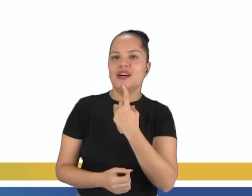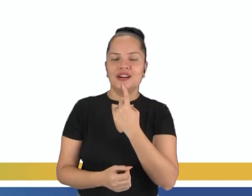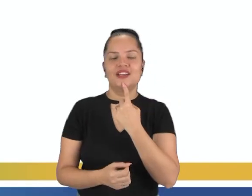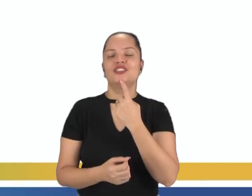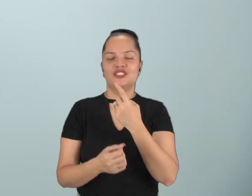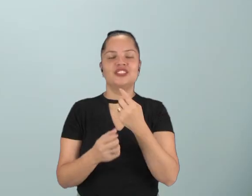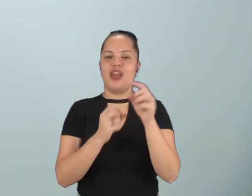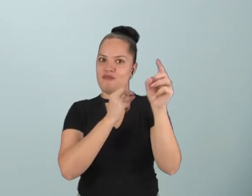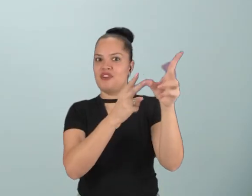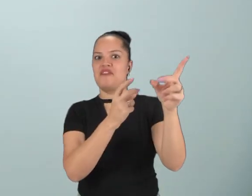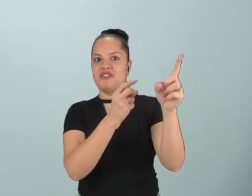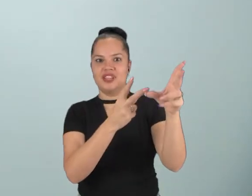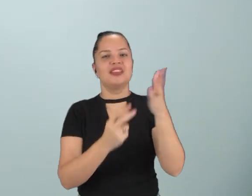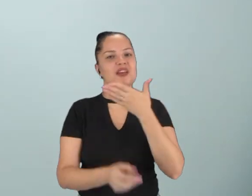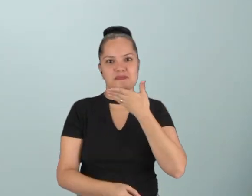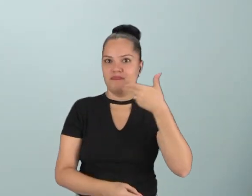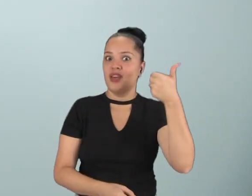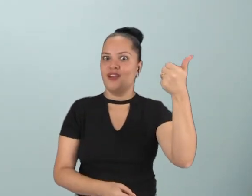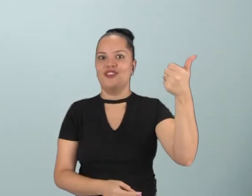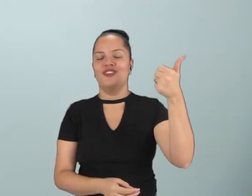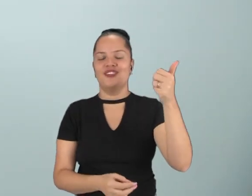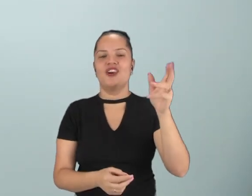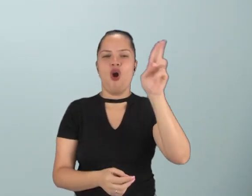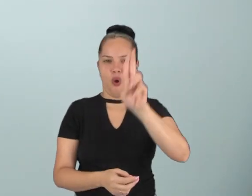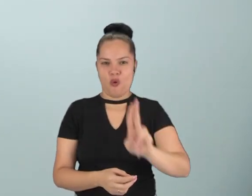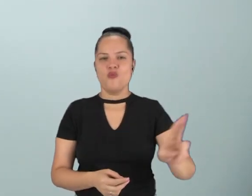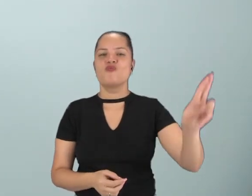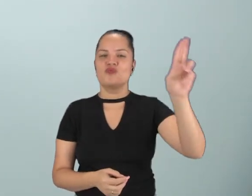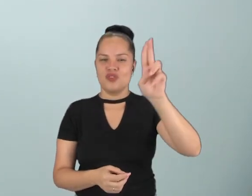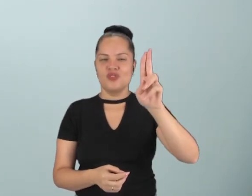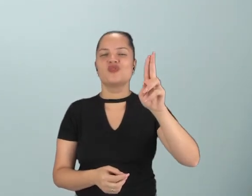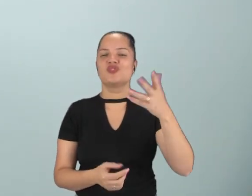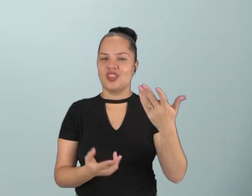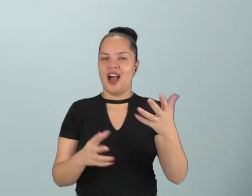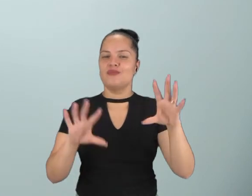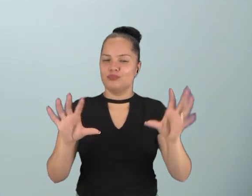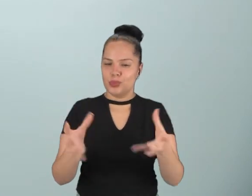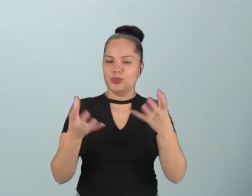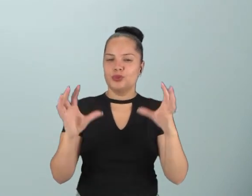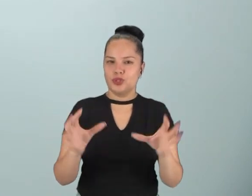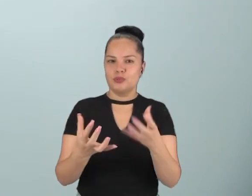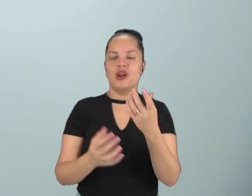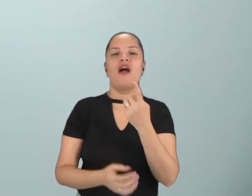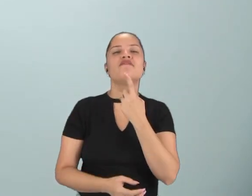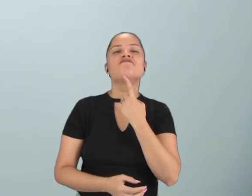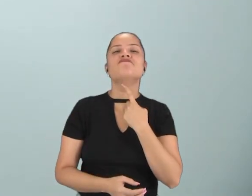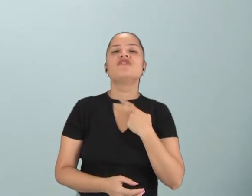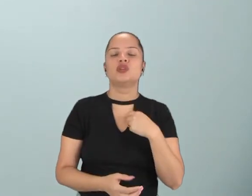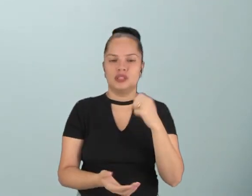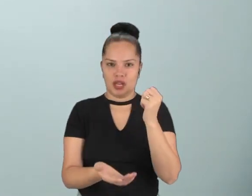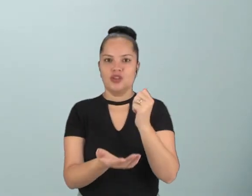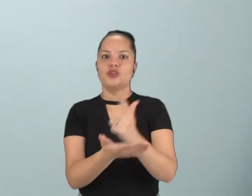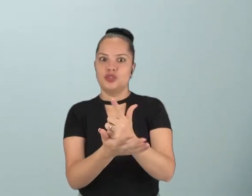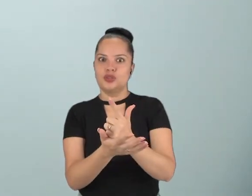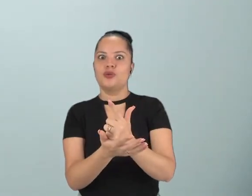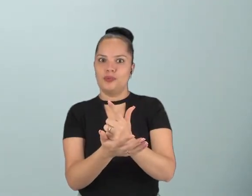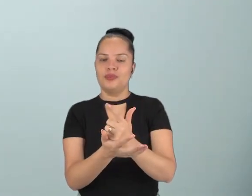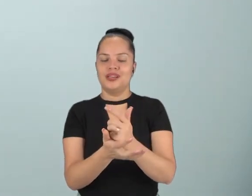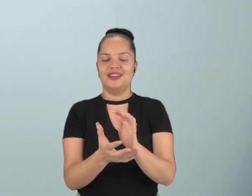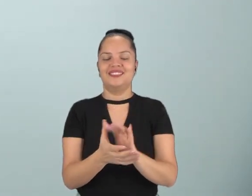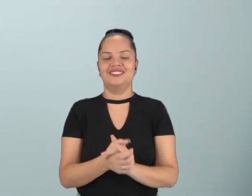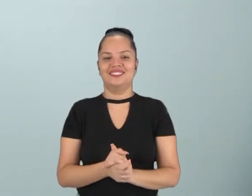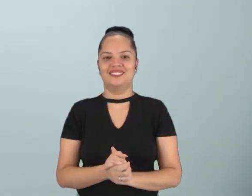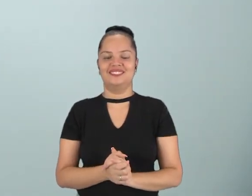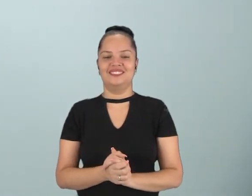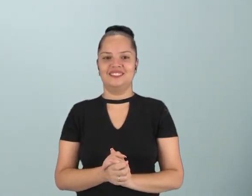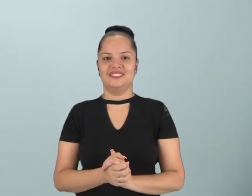alcançar, certo? Então eles usam e abusam de todos esses detalhes, principalmente dessa imagem apelativa, desse texto aí que faz você ter